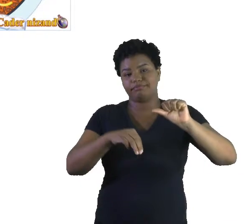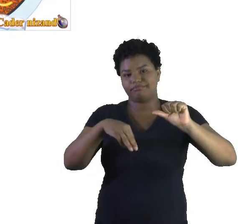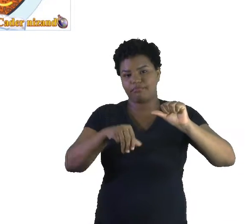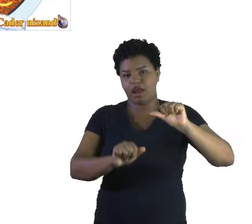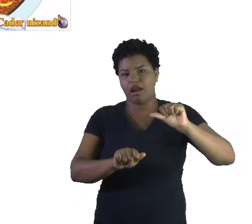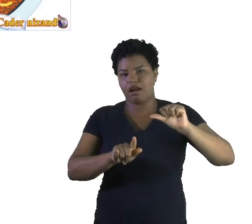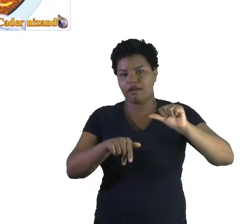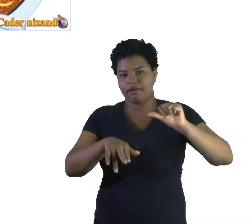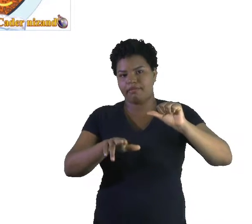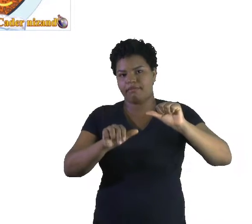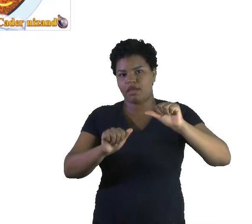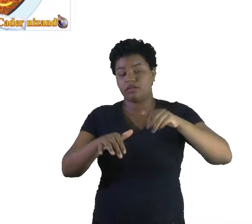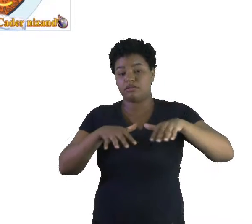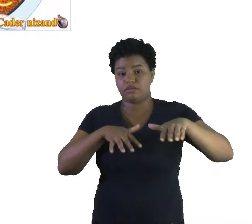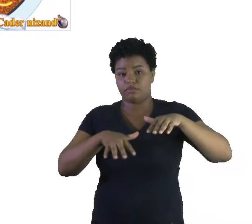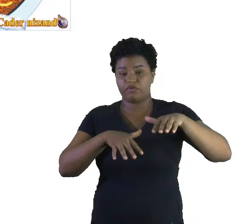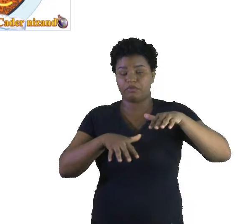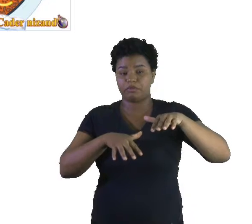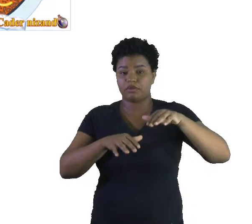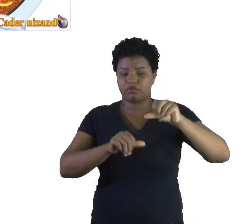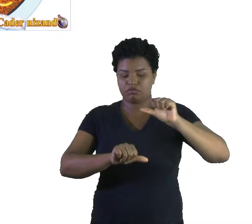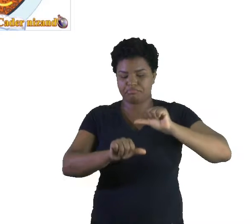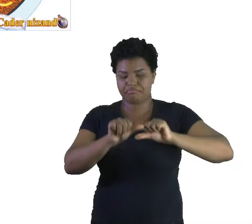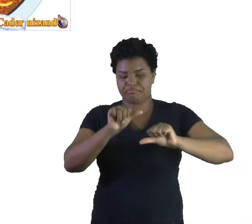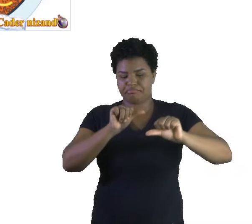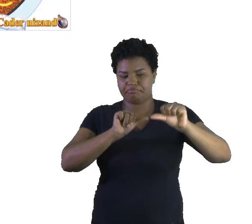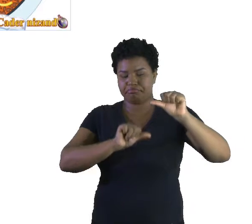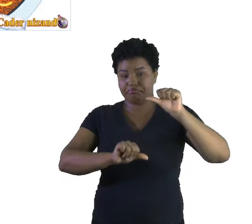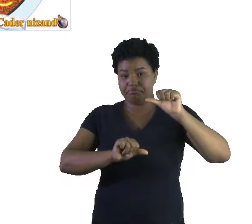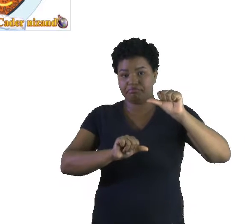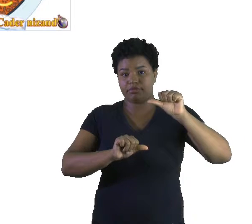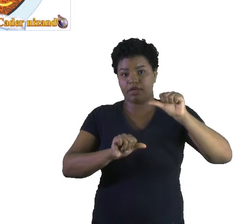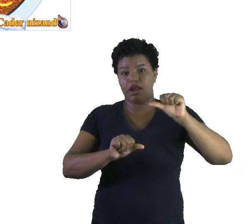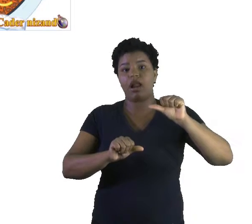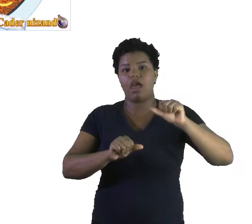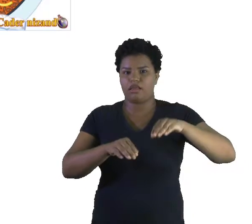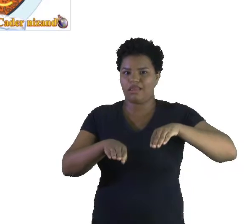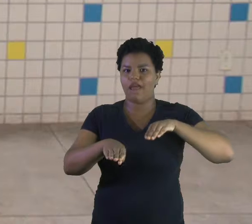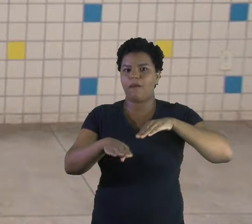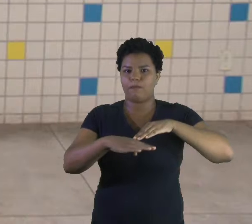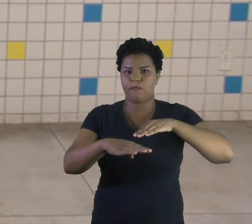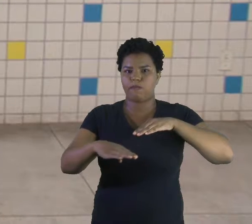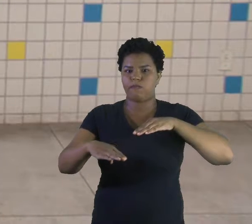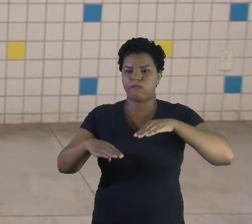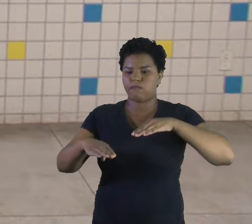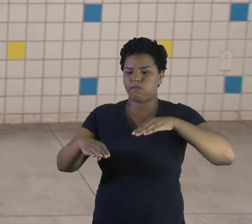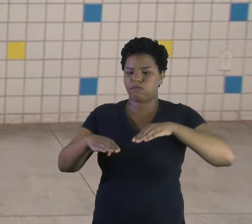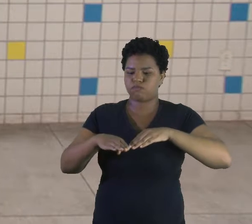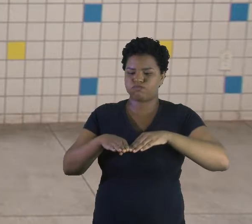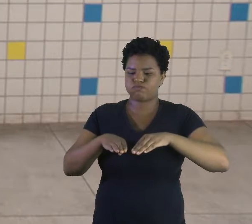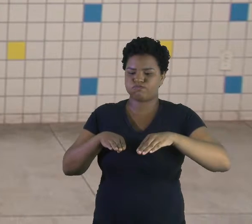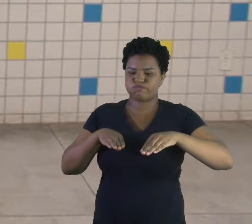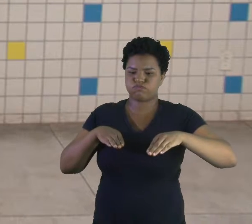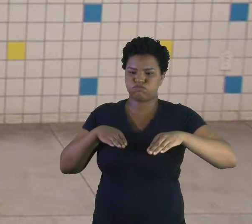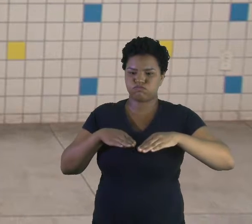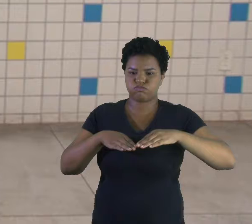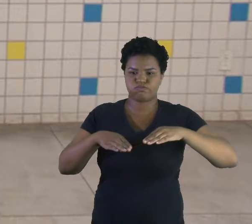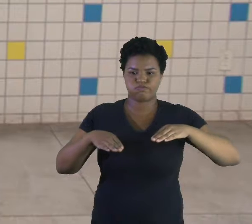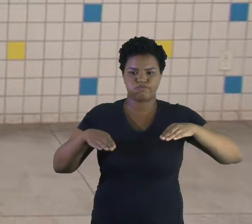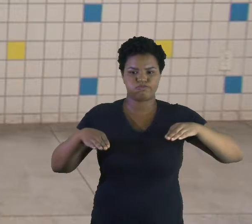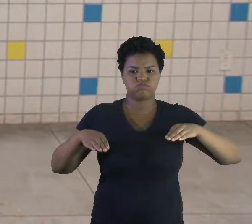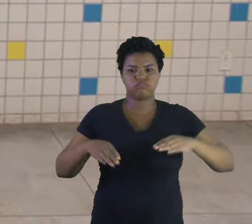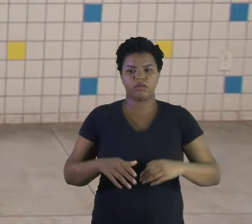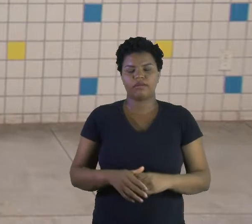essa movimentação, consequentemente, vai movimentar as placas tectônicas. O movimento das placas